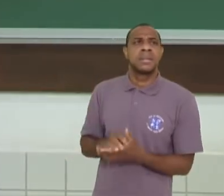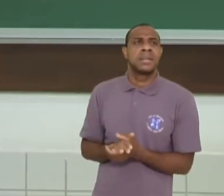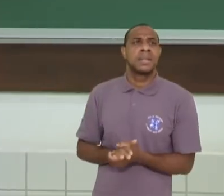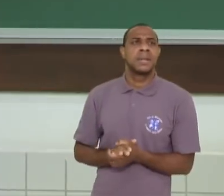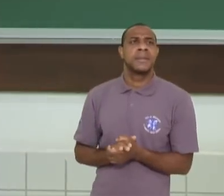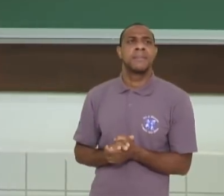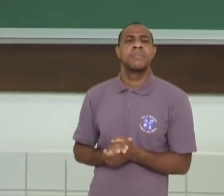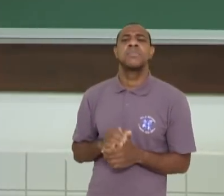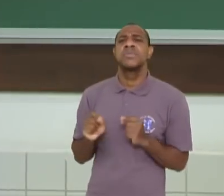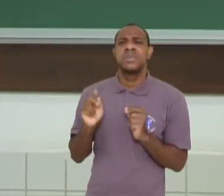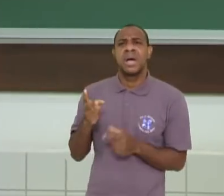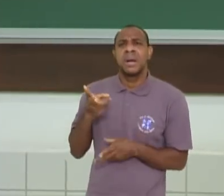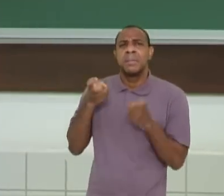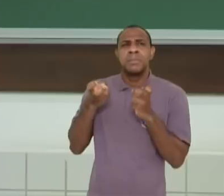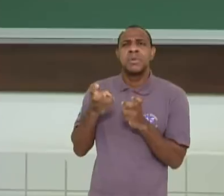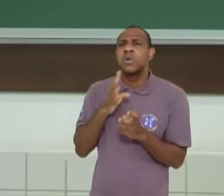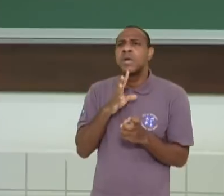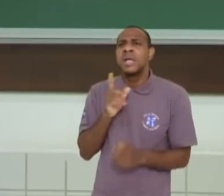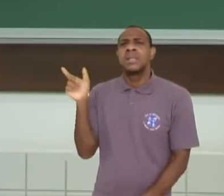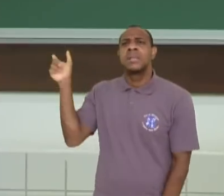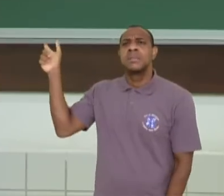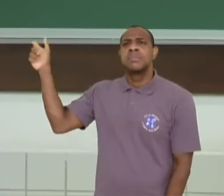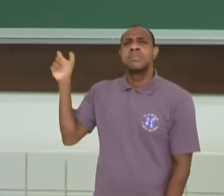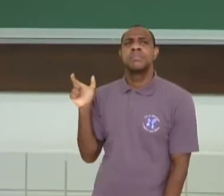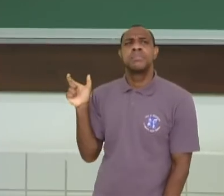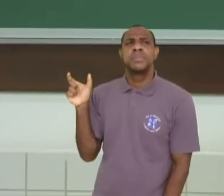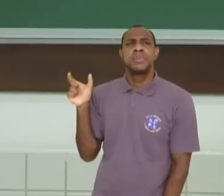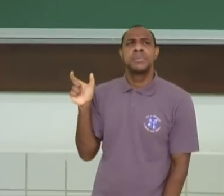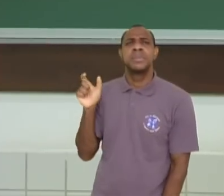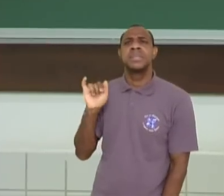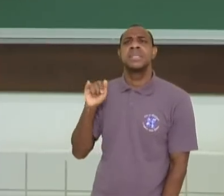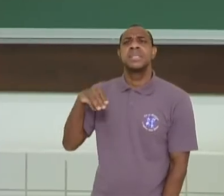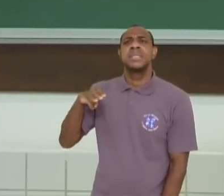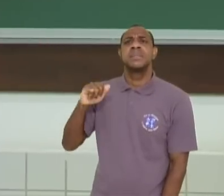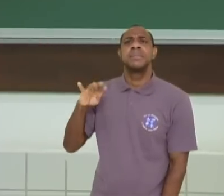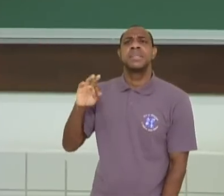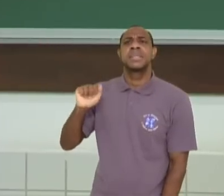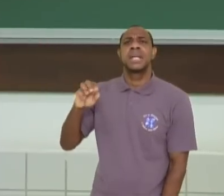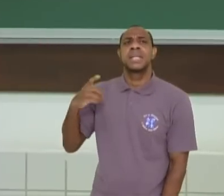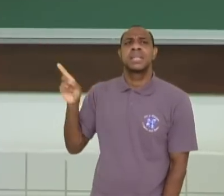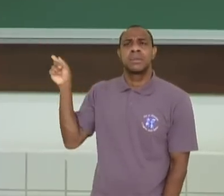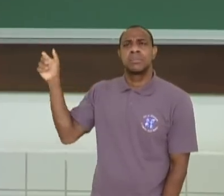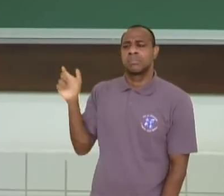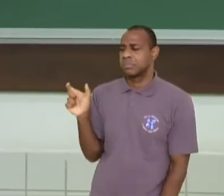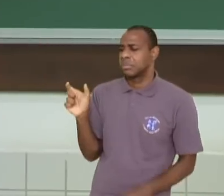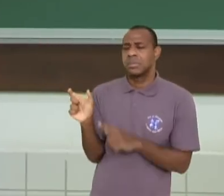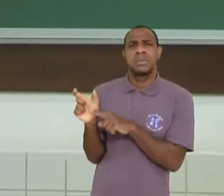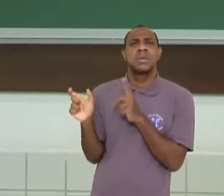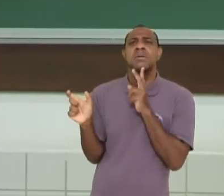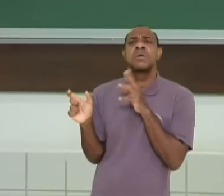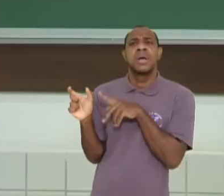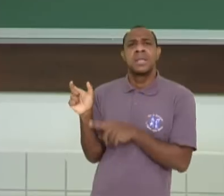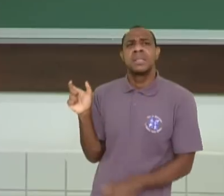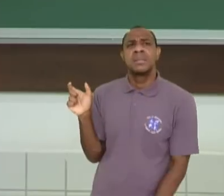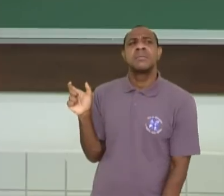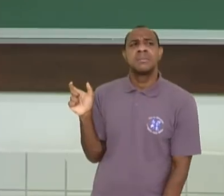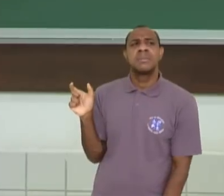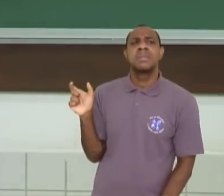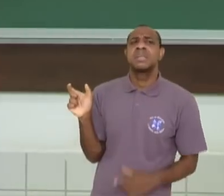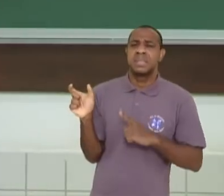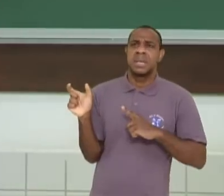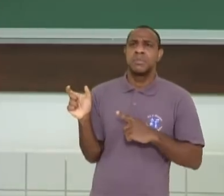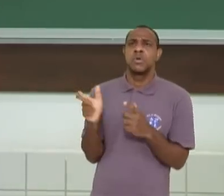vocês já ouviram falar, já sabem como que funciona a imitação, né? Então temos um jogo de imitação que é muito